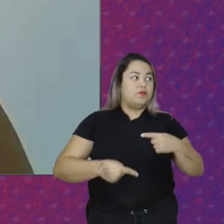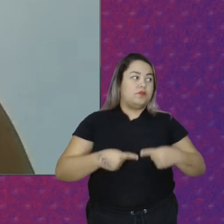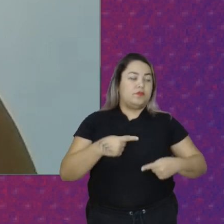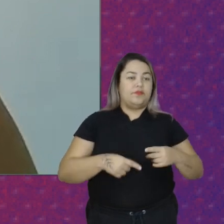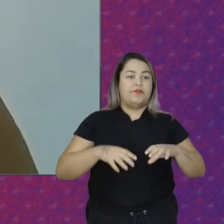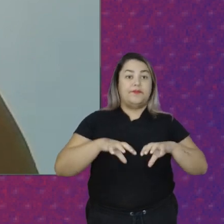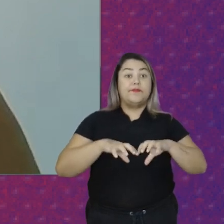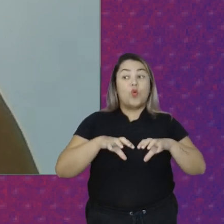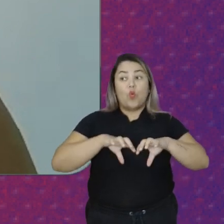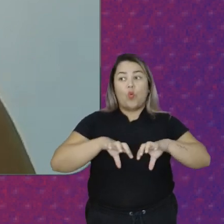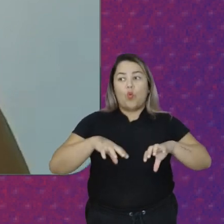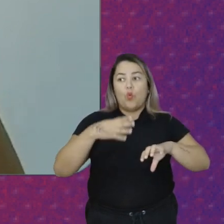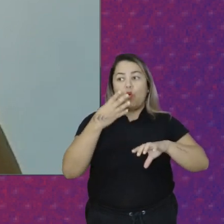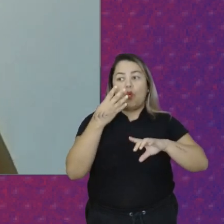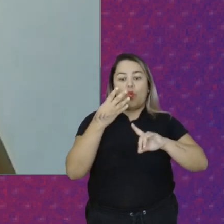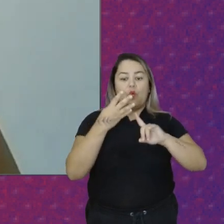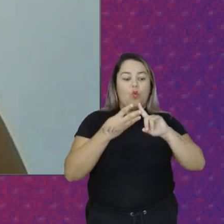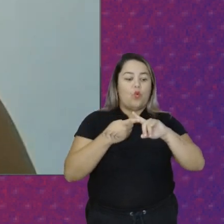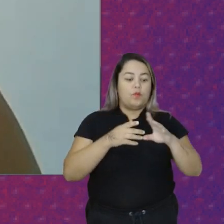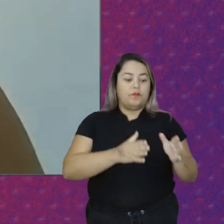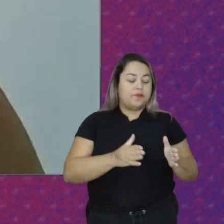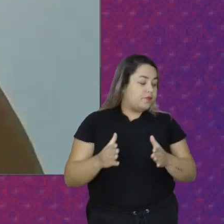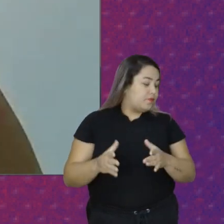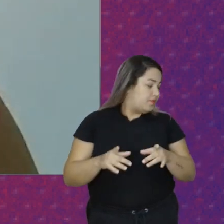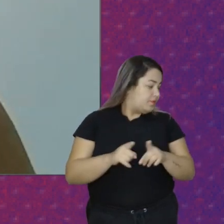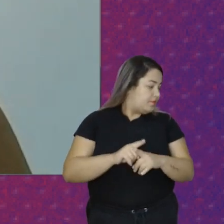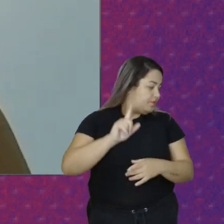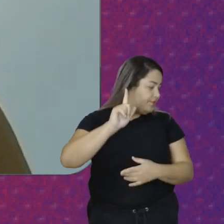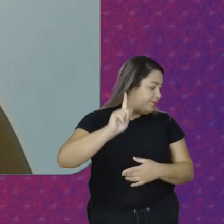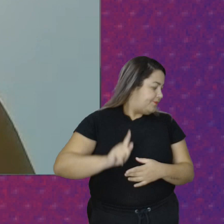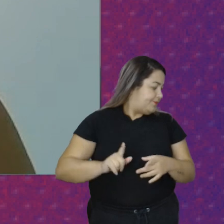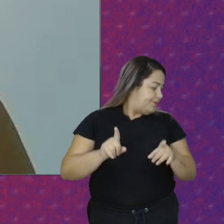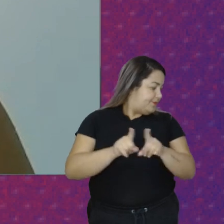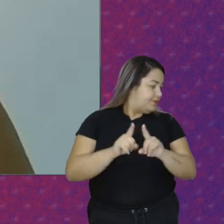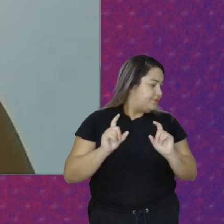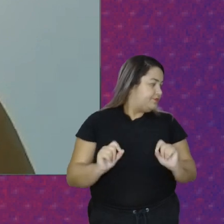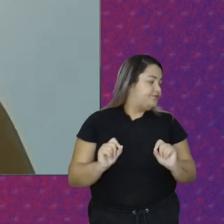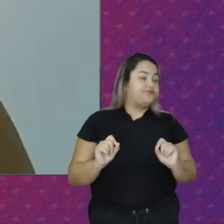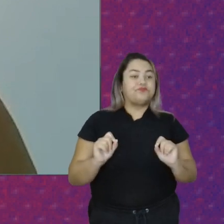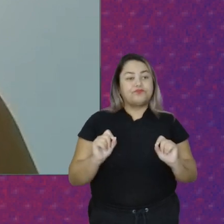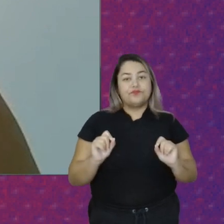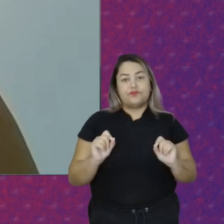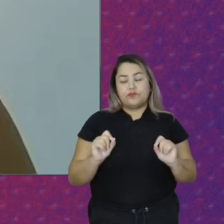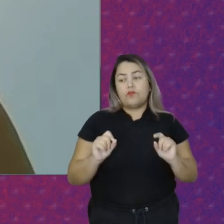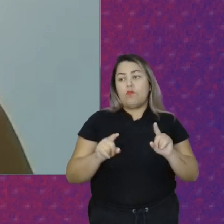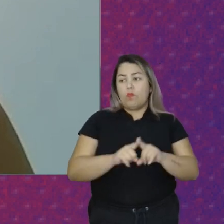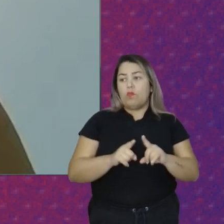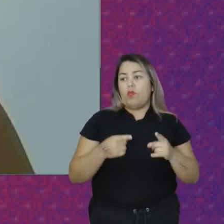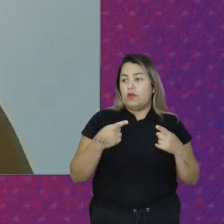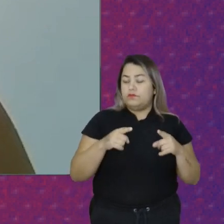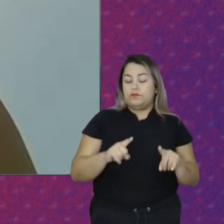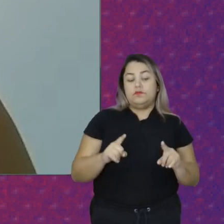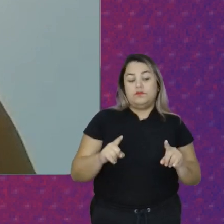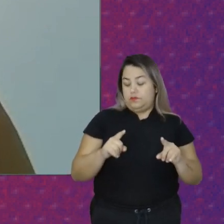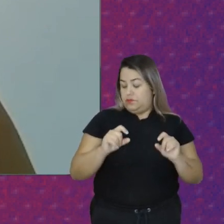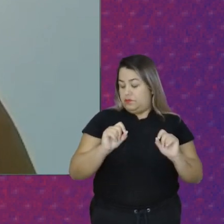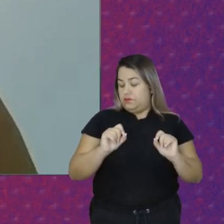em 4 eixos: gestão inclusiva e participação social, combate à violência e